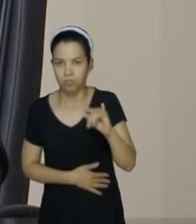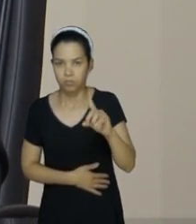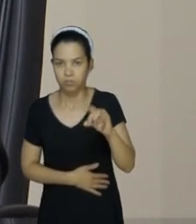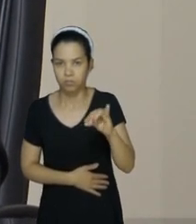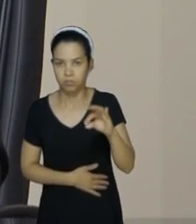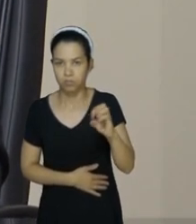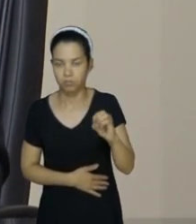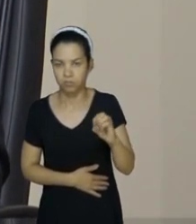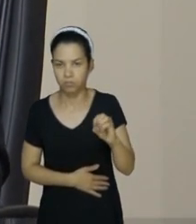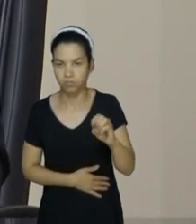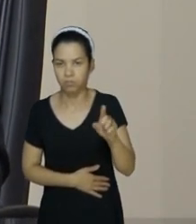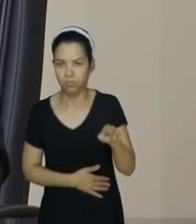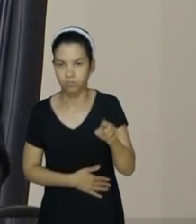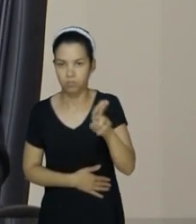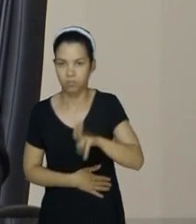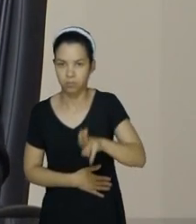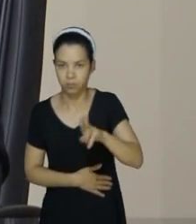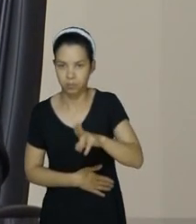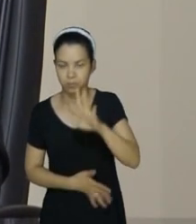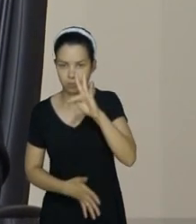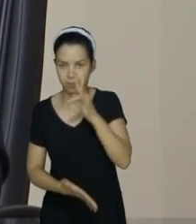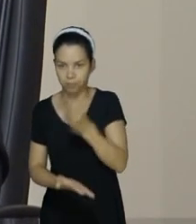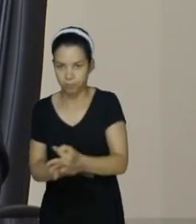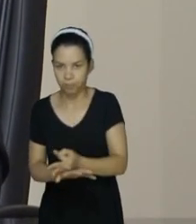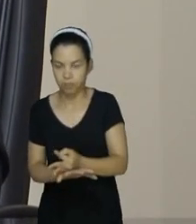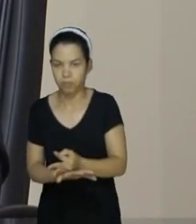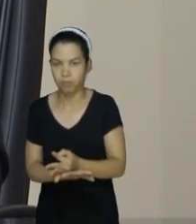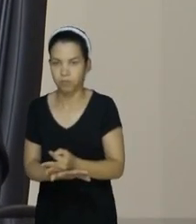quando você usa a fé